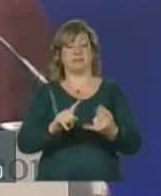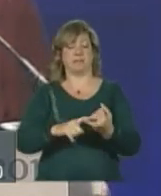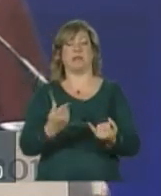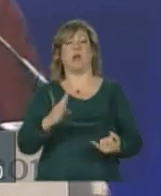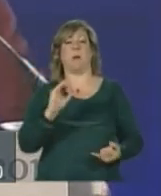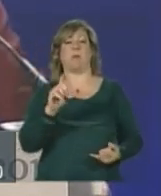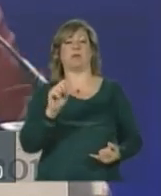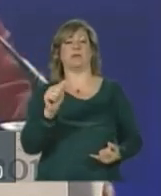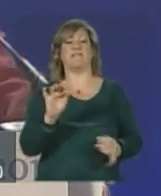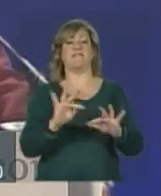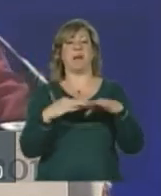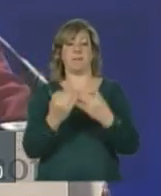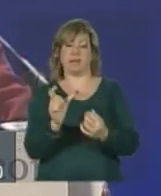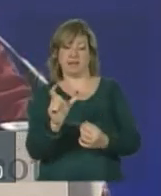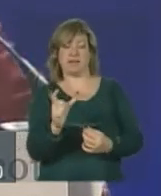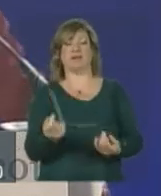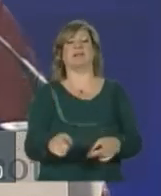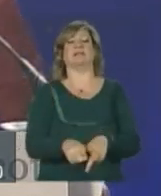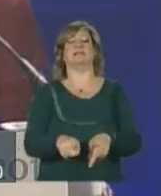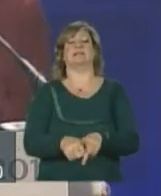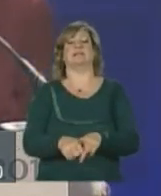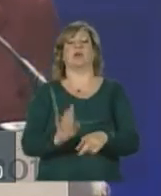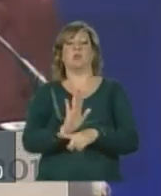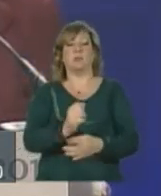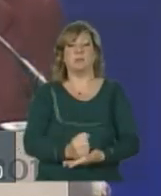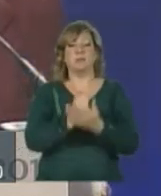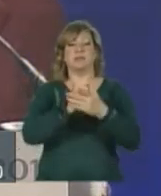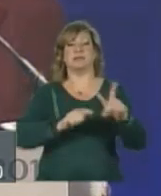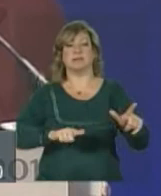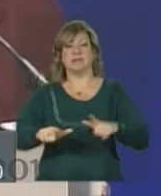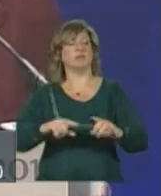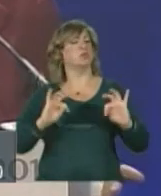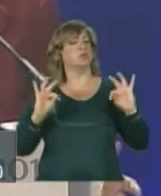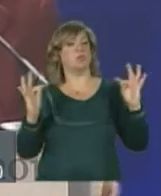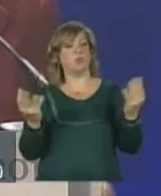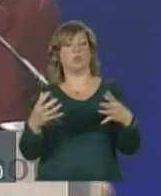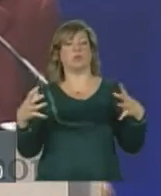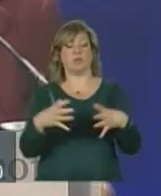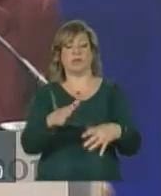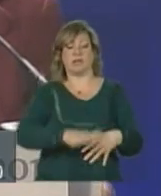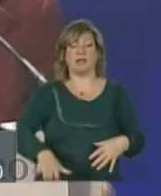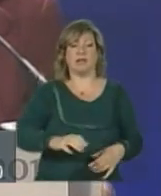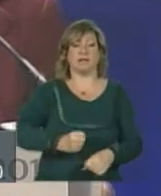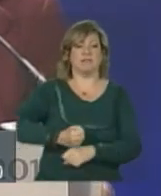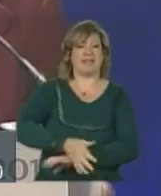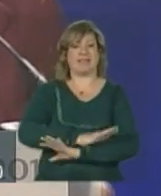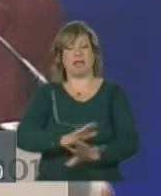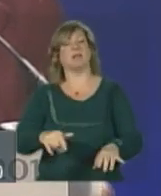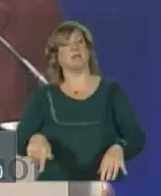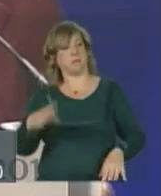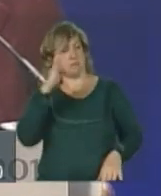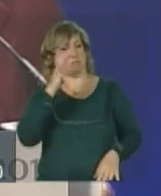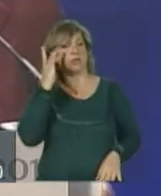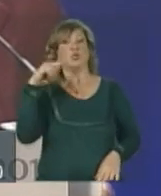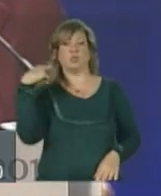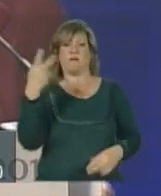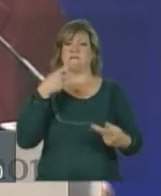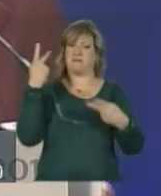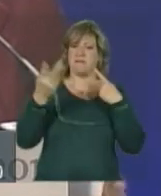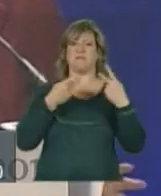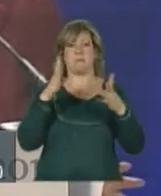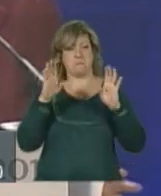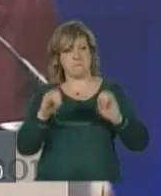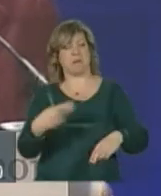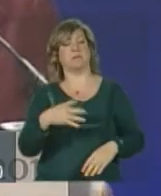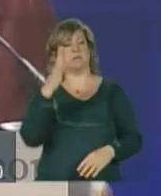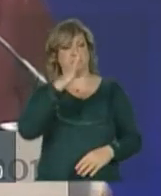Família, a de proteção ao trabalho em geral, ao infantil em particular. E